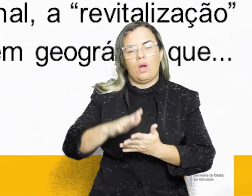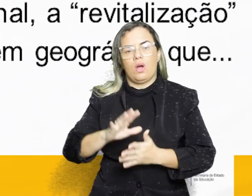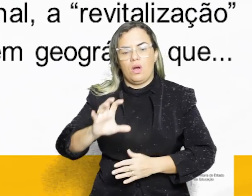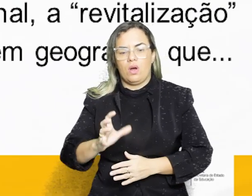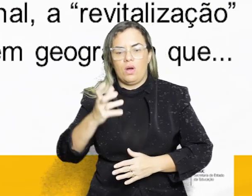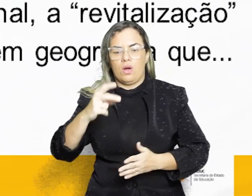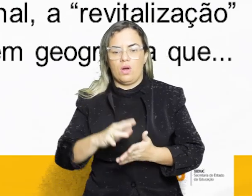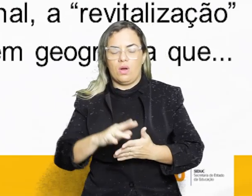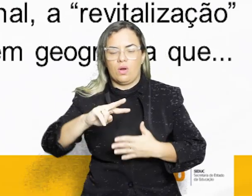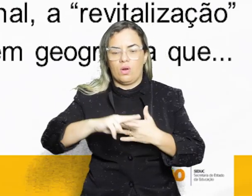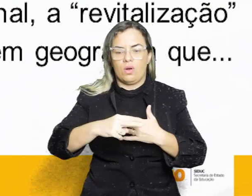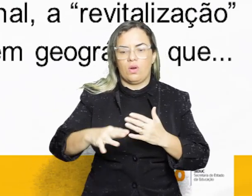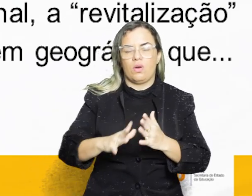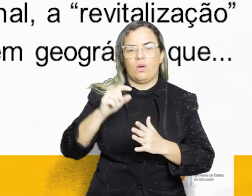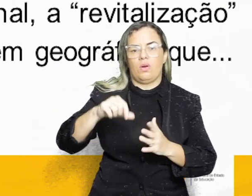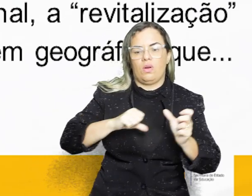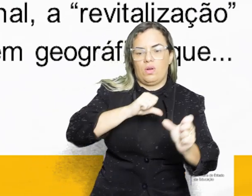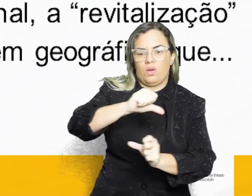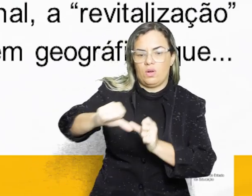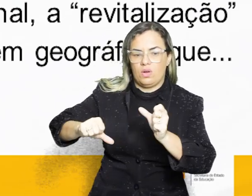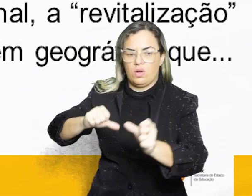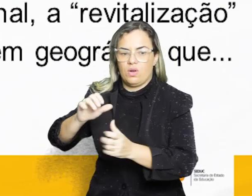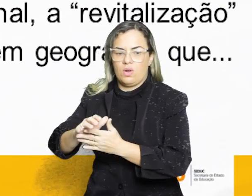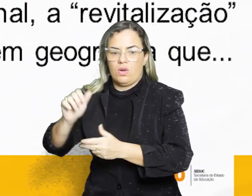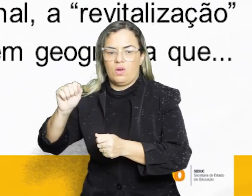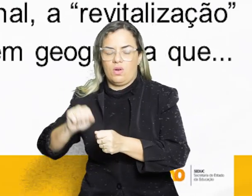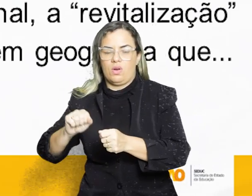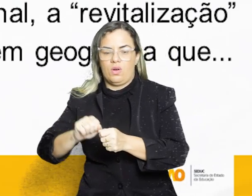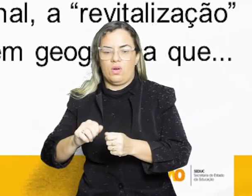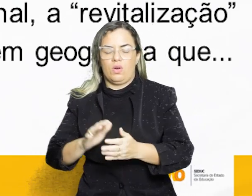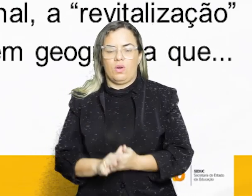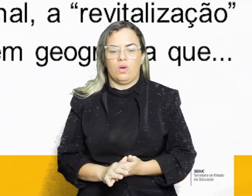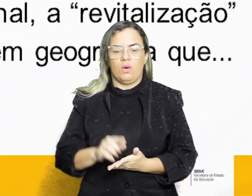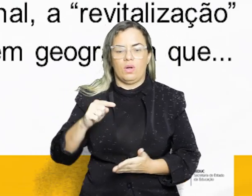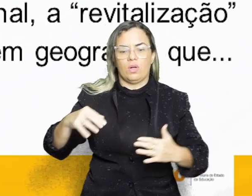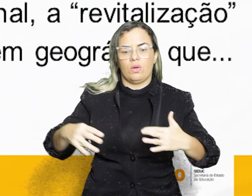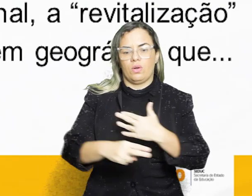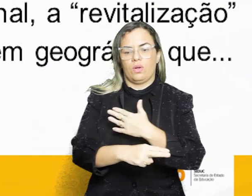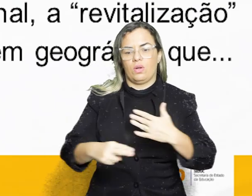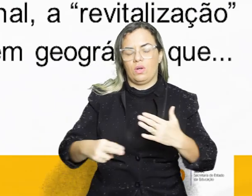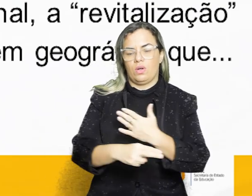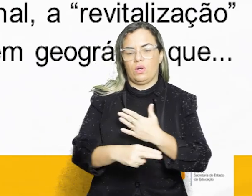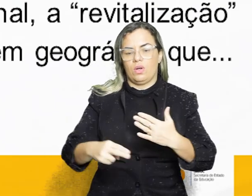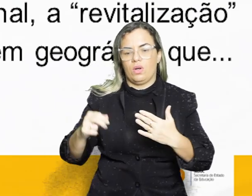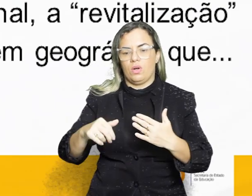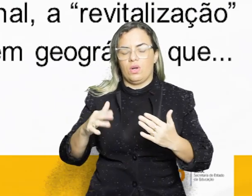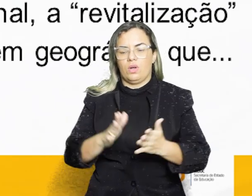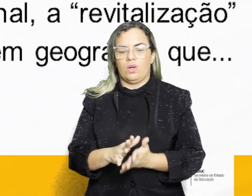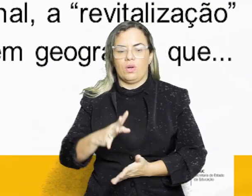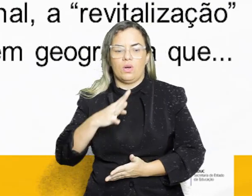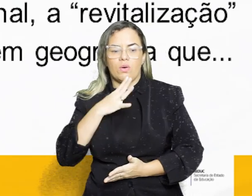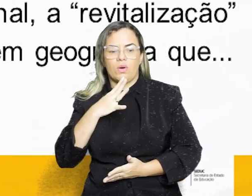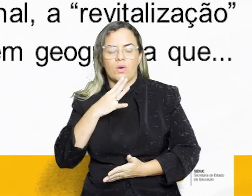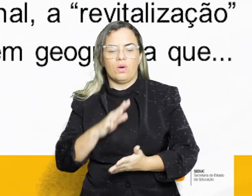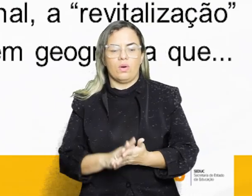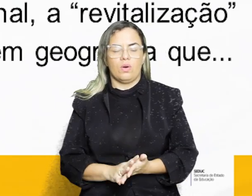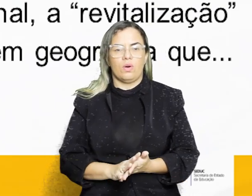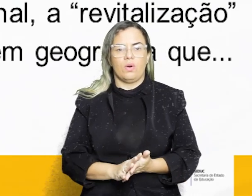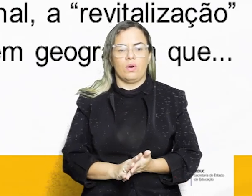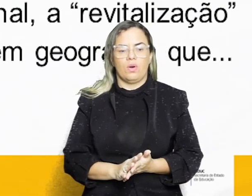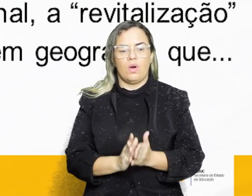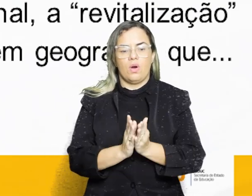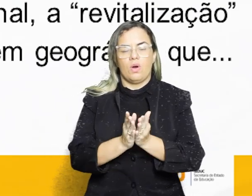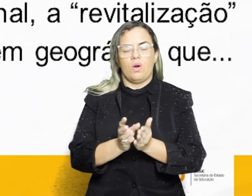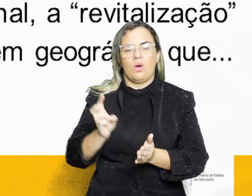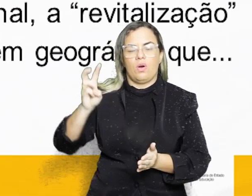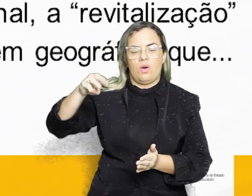grandes transformações realizadas no escopo da operação urbana consorciada, conhecida como Porto Maravilha.